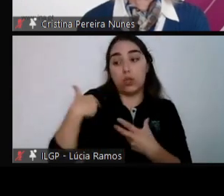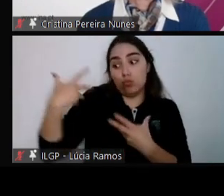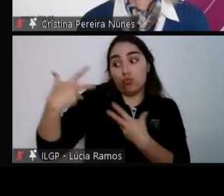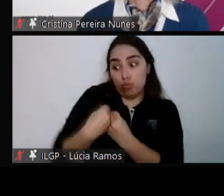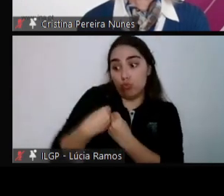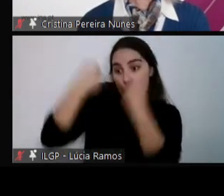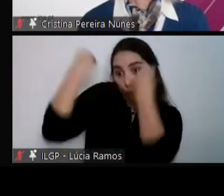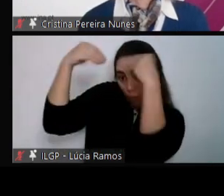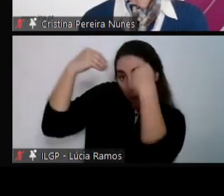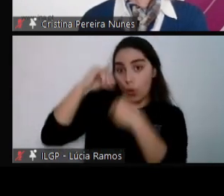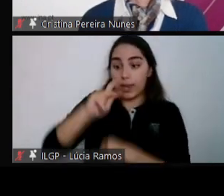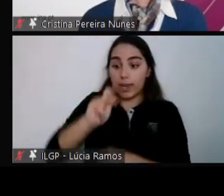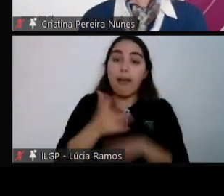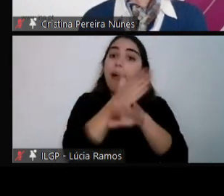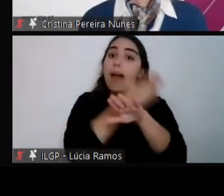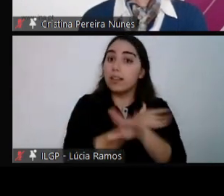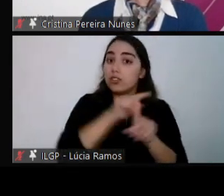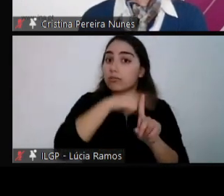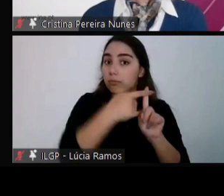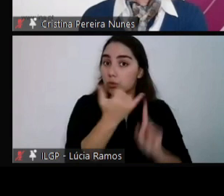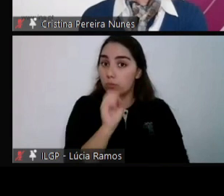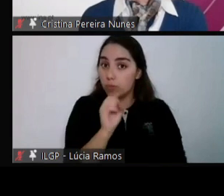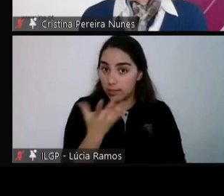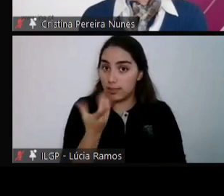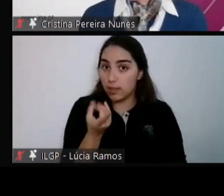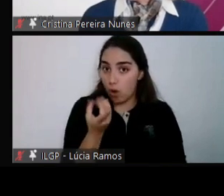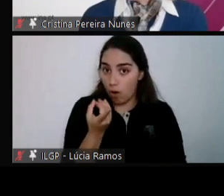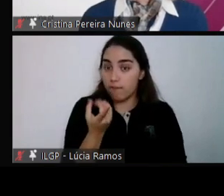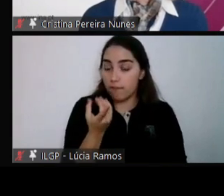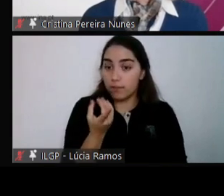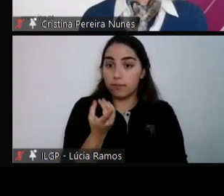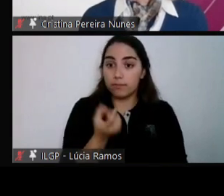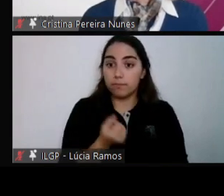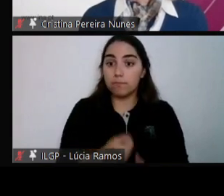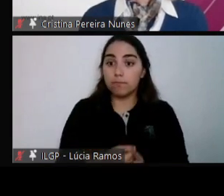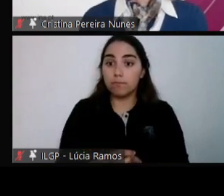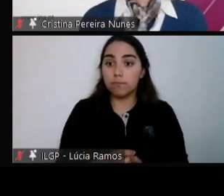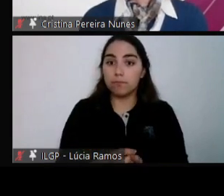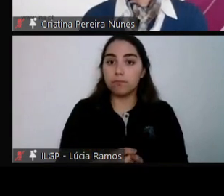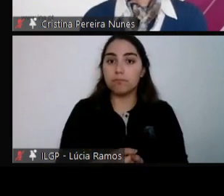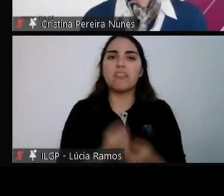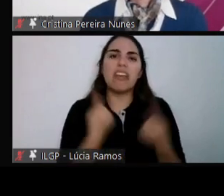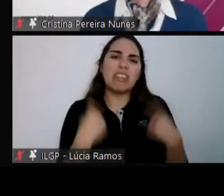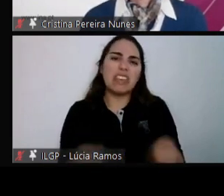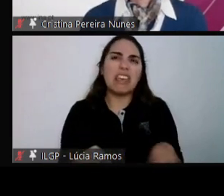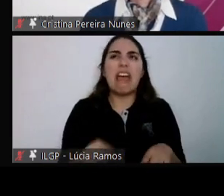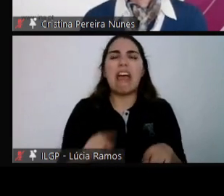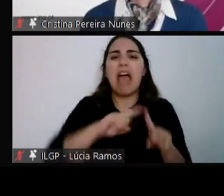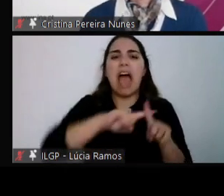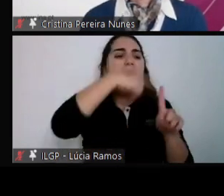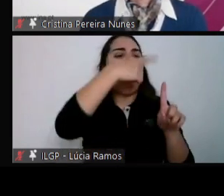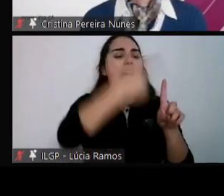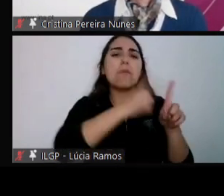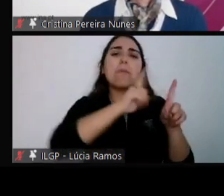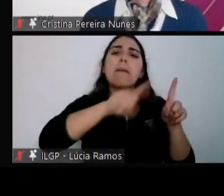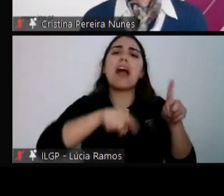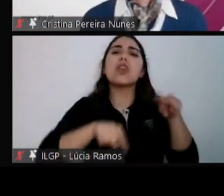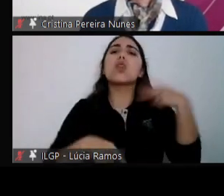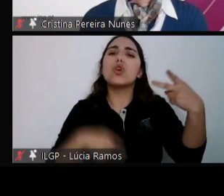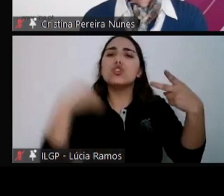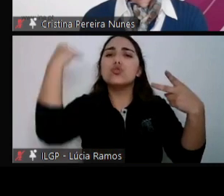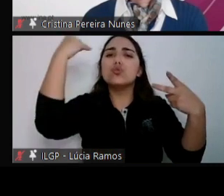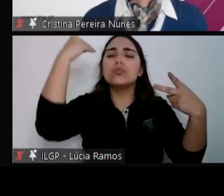de 2019, haveriam eventualmente 2 edições, uma edição por ano. Neste momento, com o